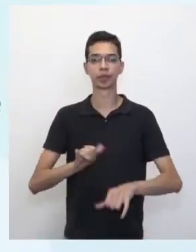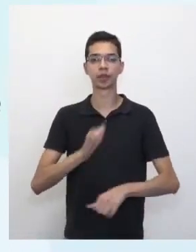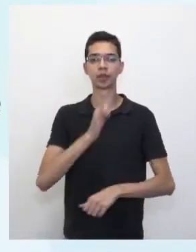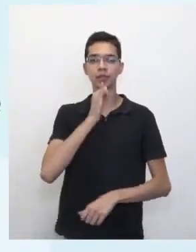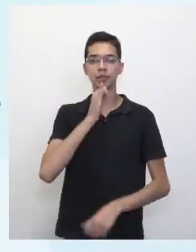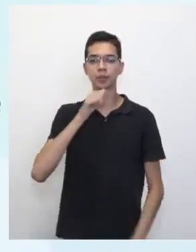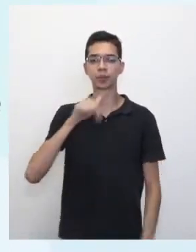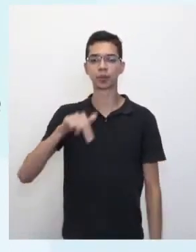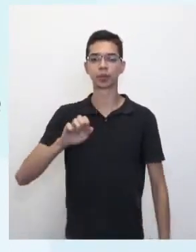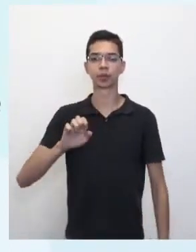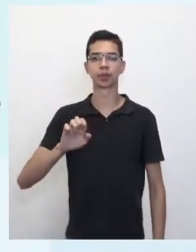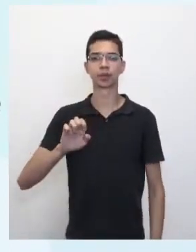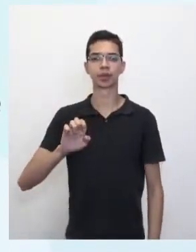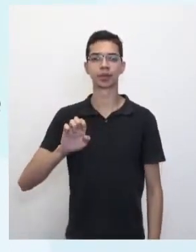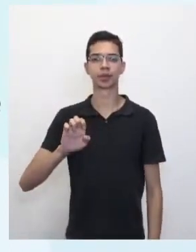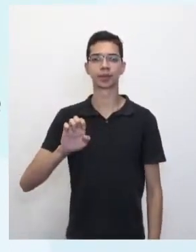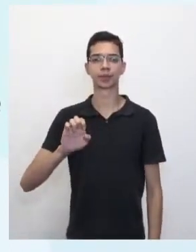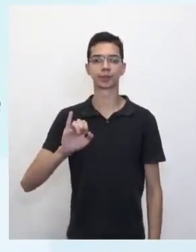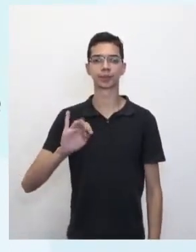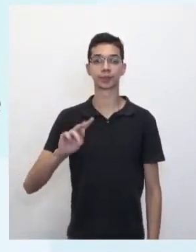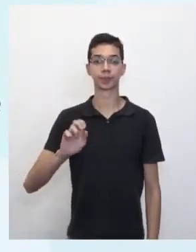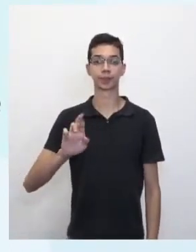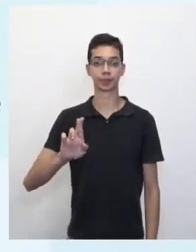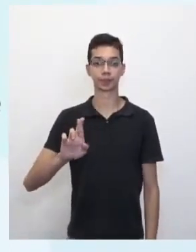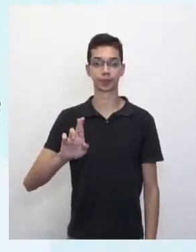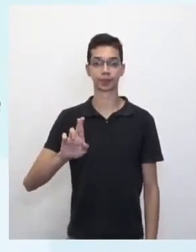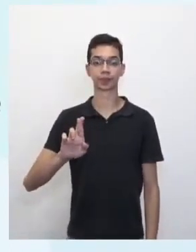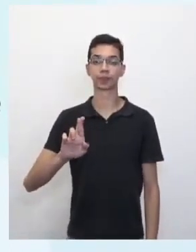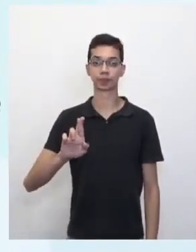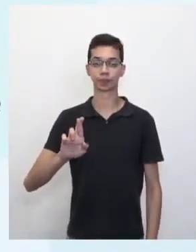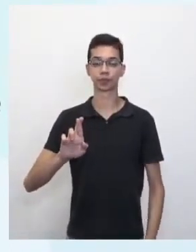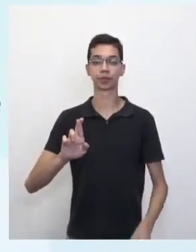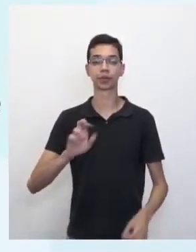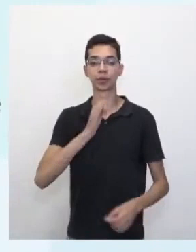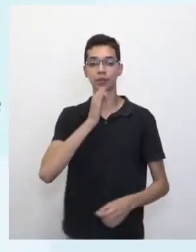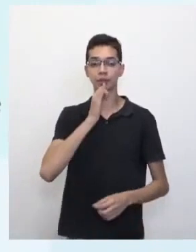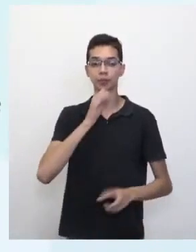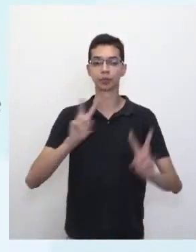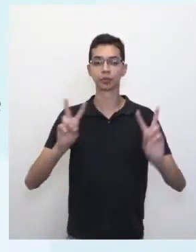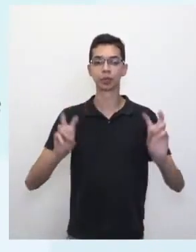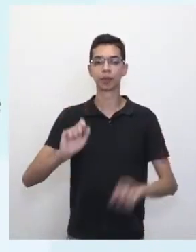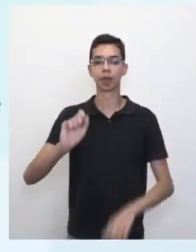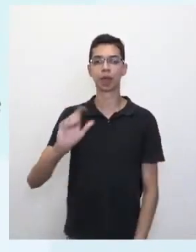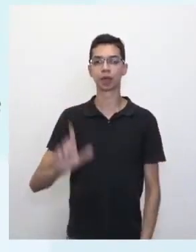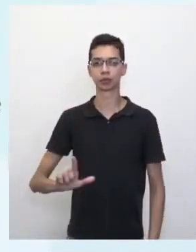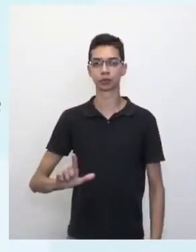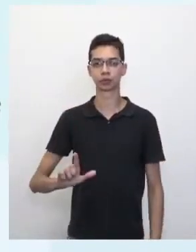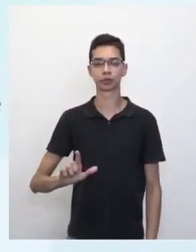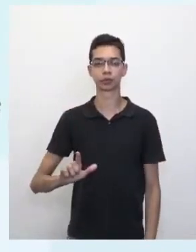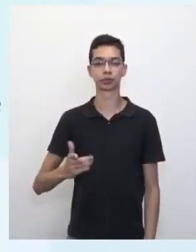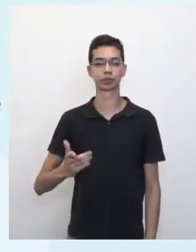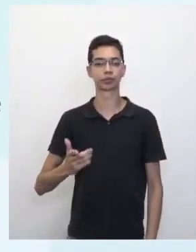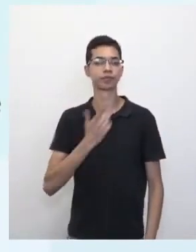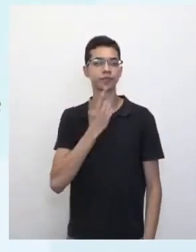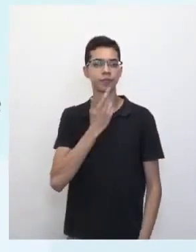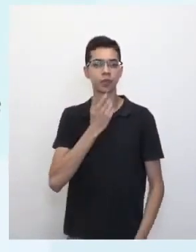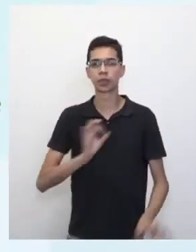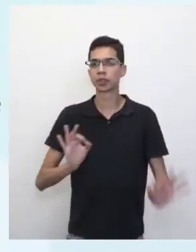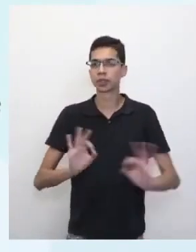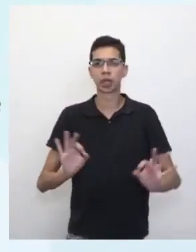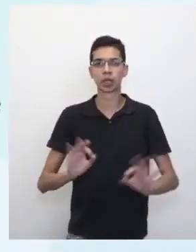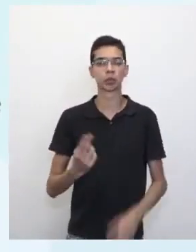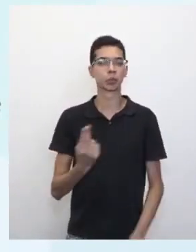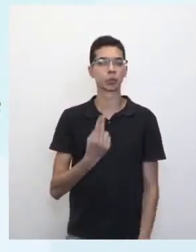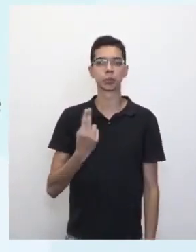marker nor the red one is working. Por exemplo, nem o canetão azul, nem o canetão vermelho está funcionando. That's it.